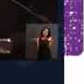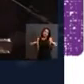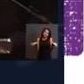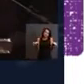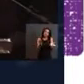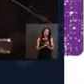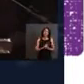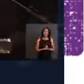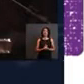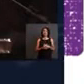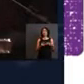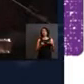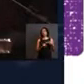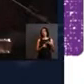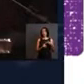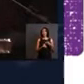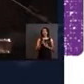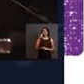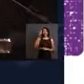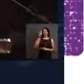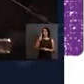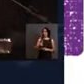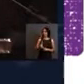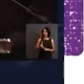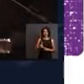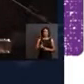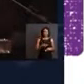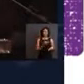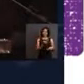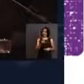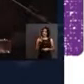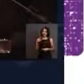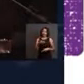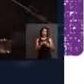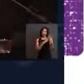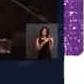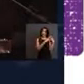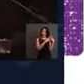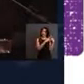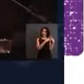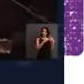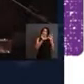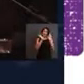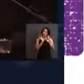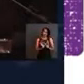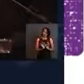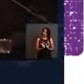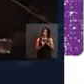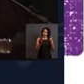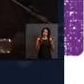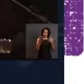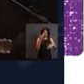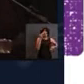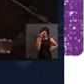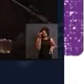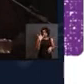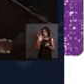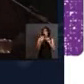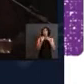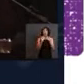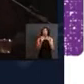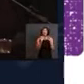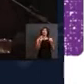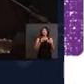disposição, gestores que também não eram bem preparados e que, portanto, não sabiam